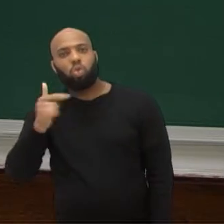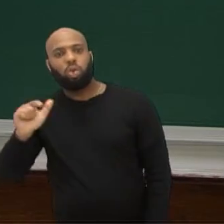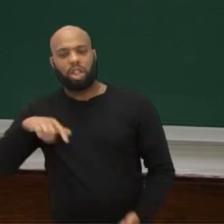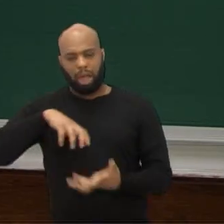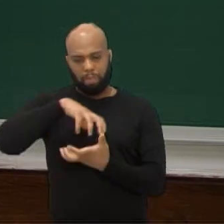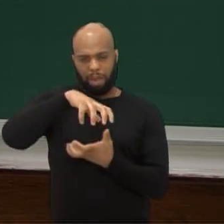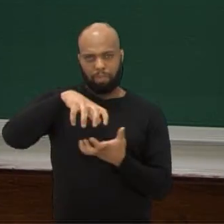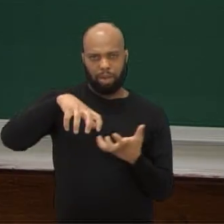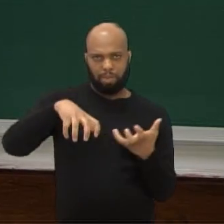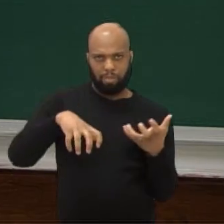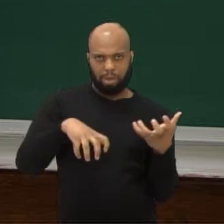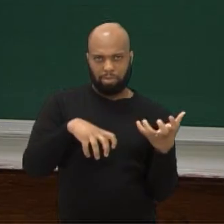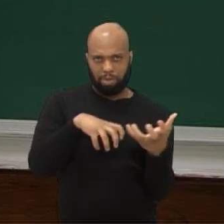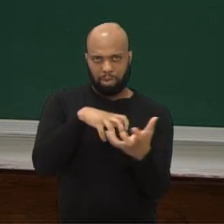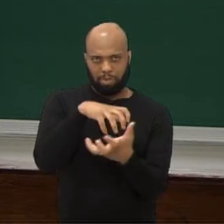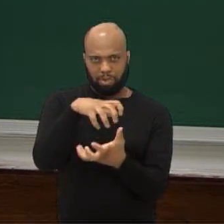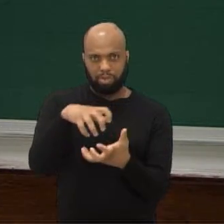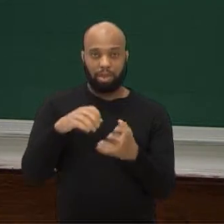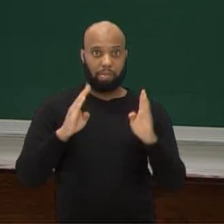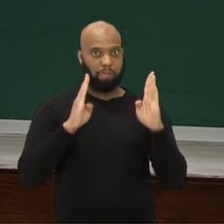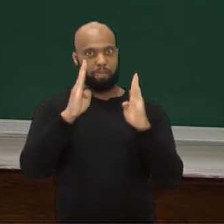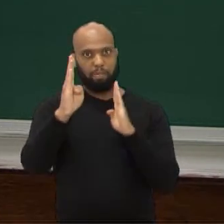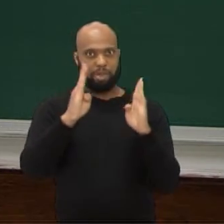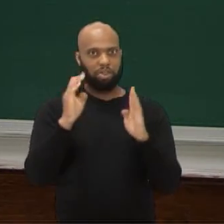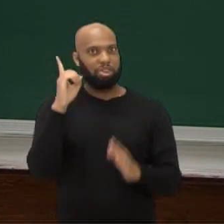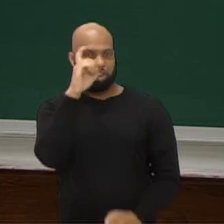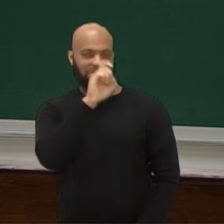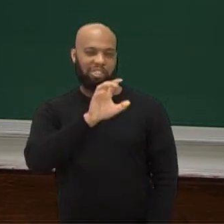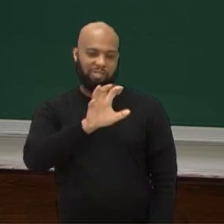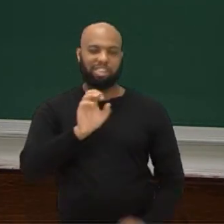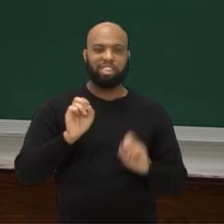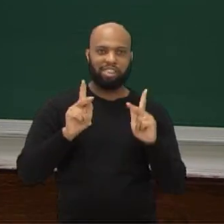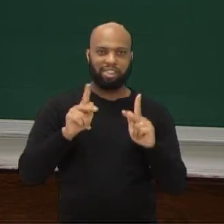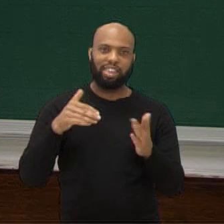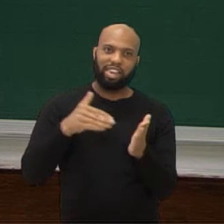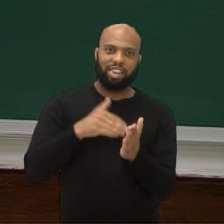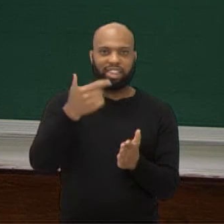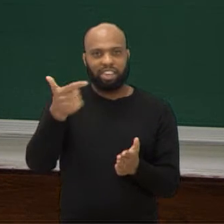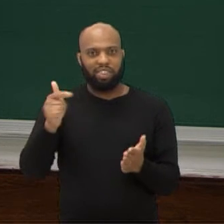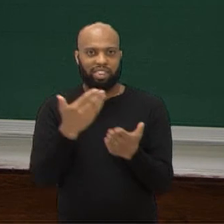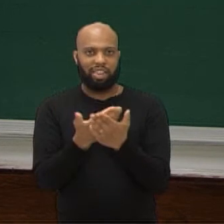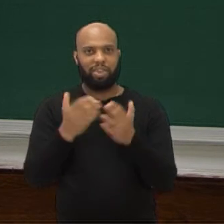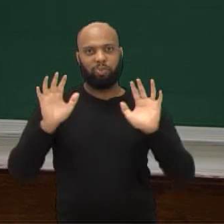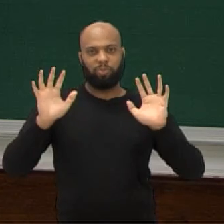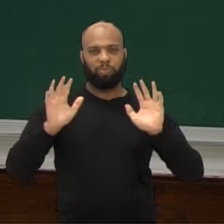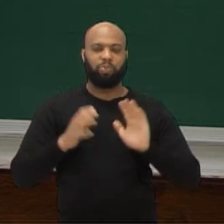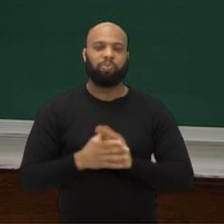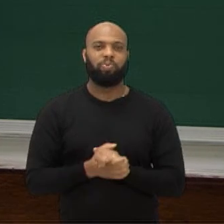período regencial, período turbulento esse, ok? Até a próxima aula.